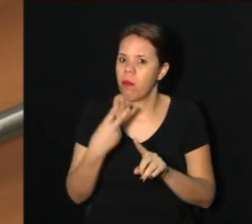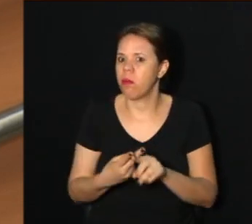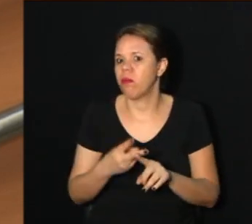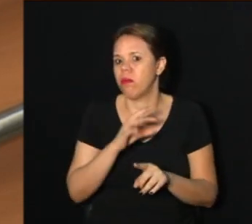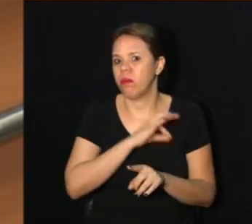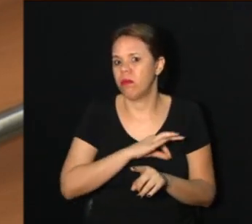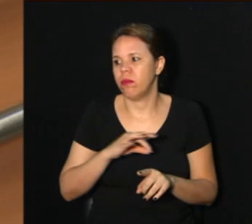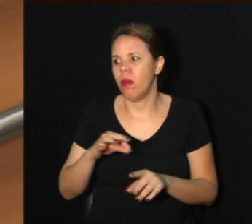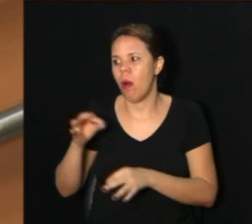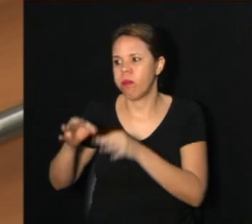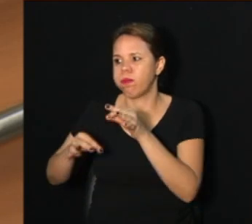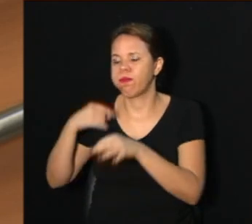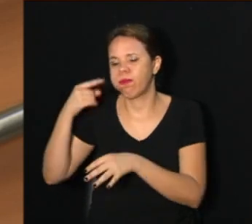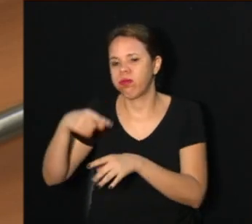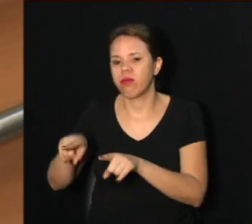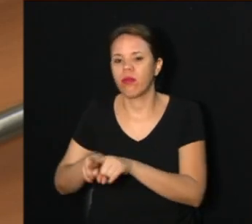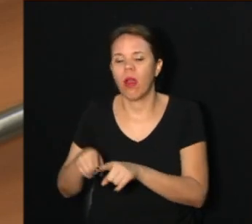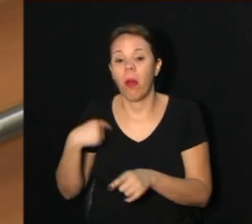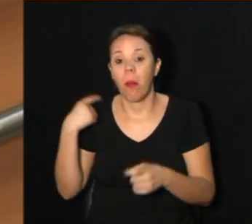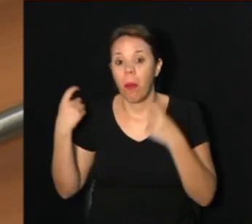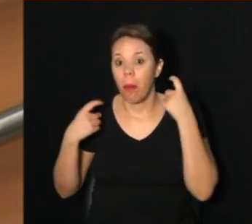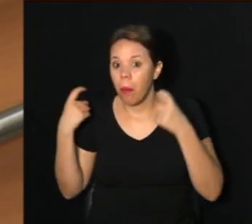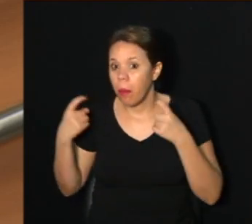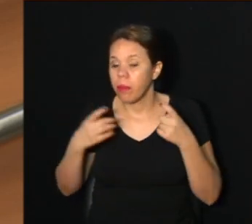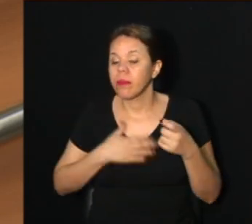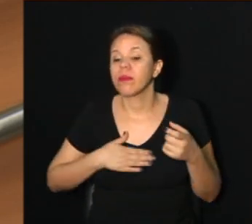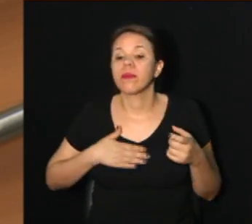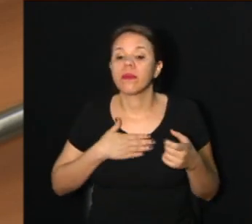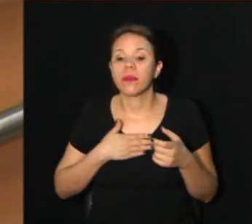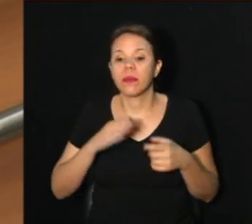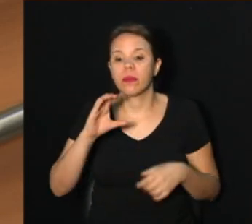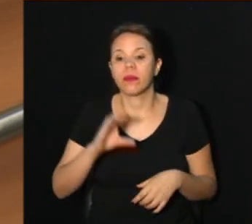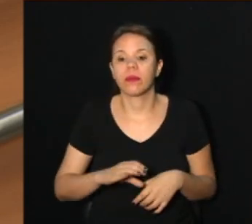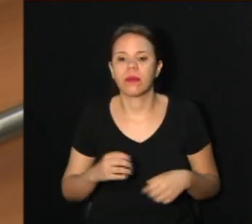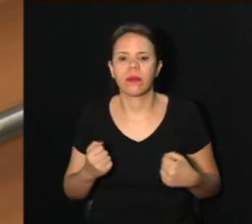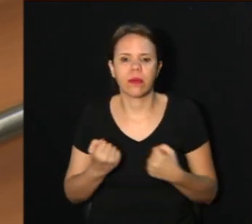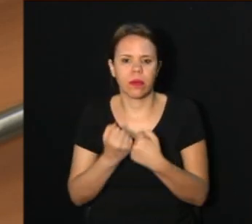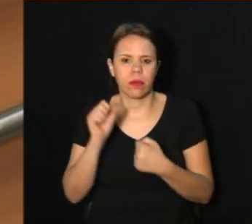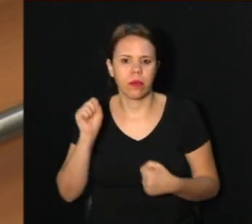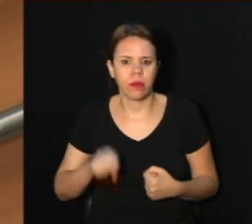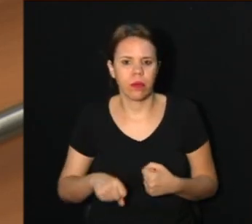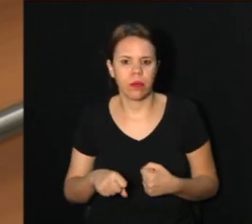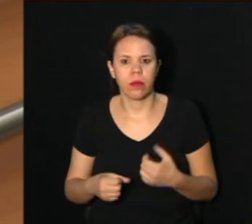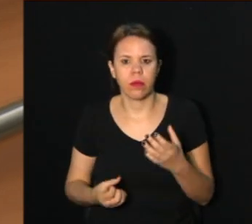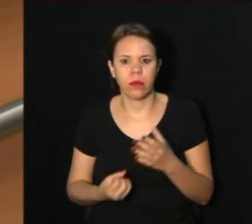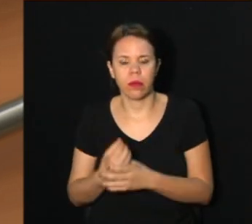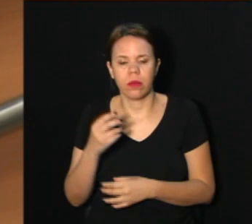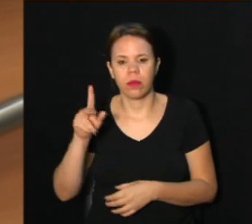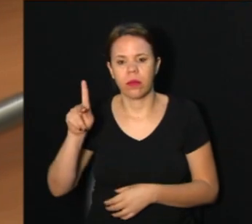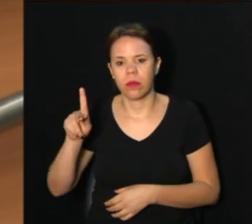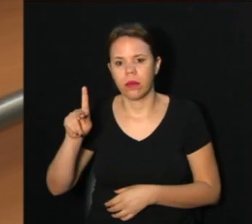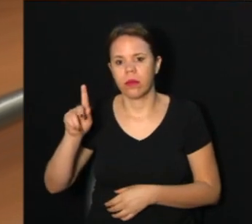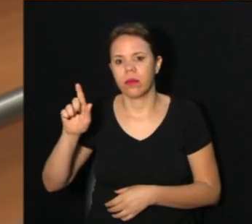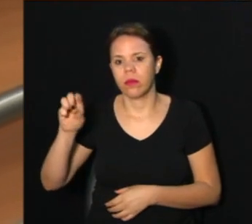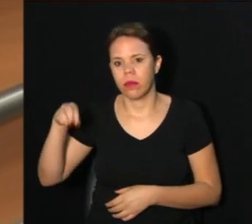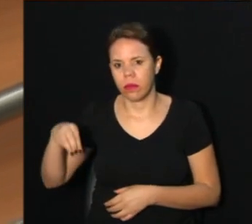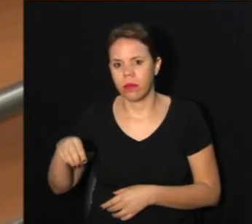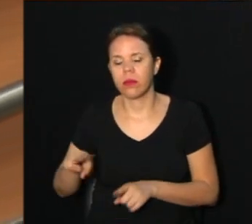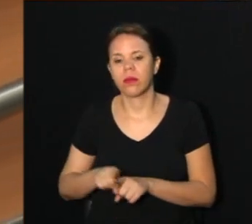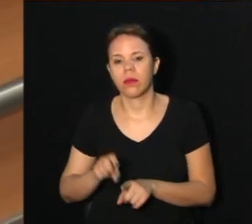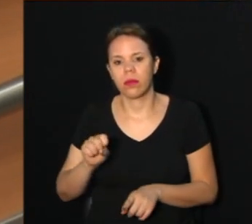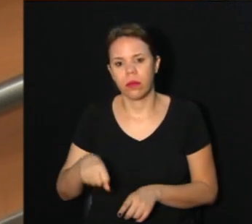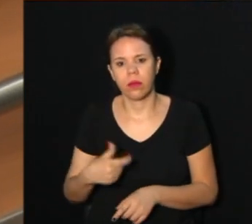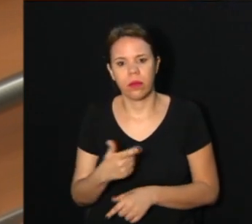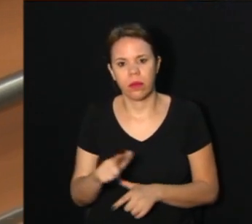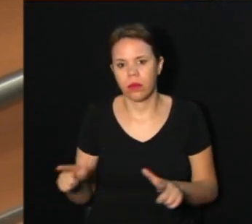do procurador. Eu vejo com preocupação, e eu gostaria, como cidadão, de apoiar, sim, a criação da PGM, desde que não houvesse a